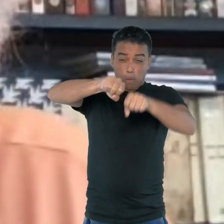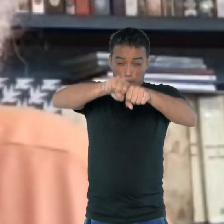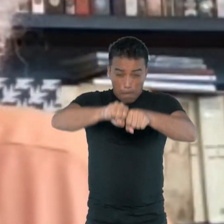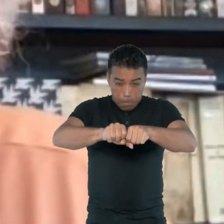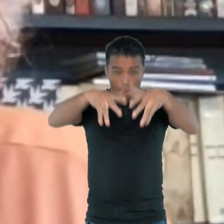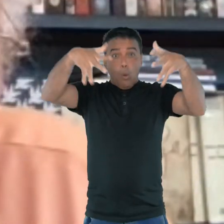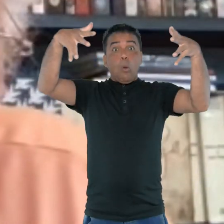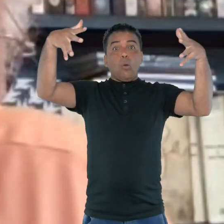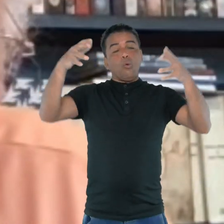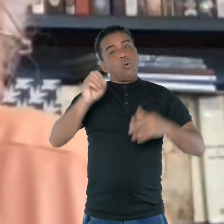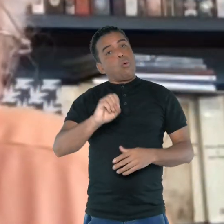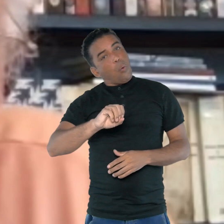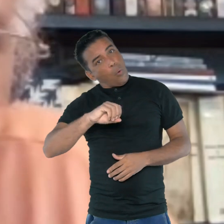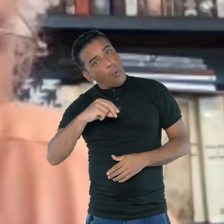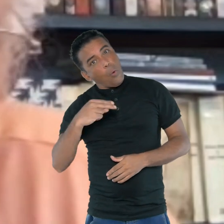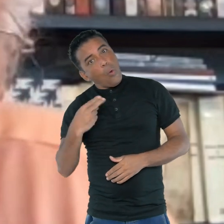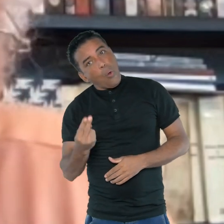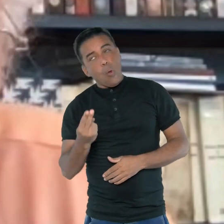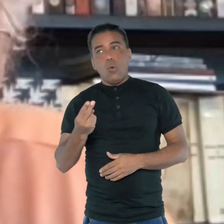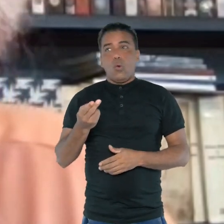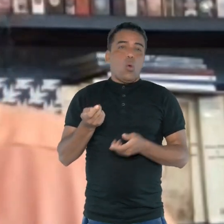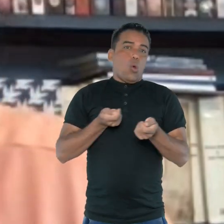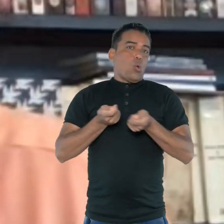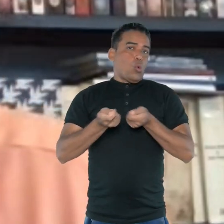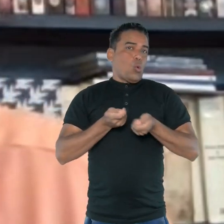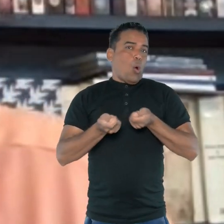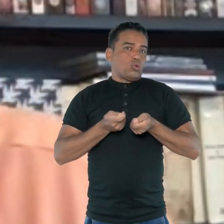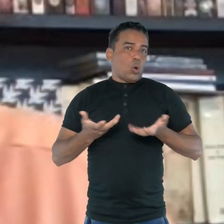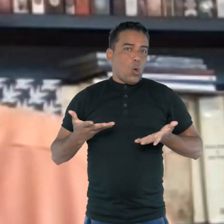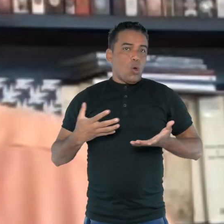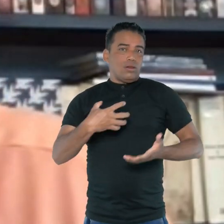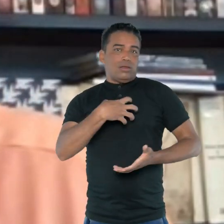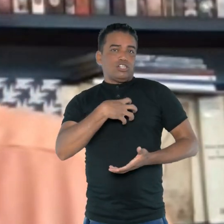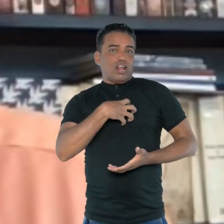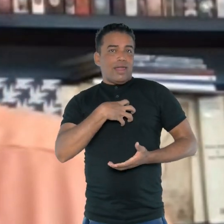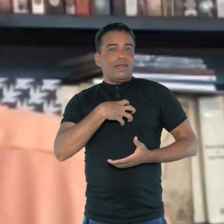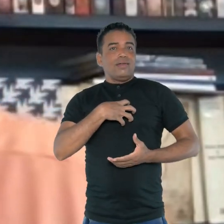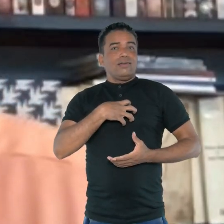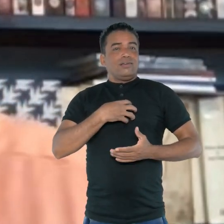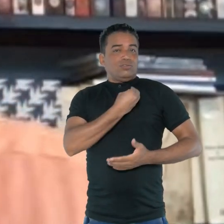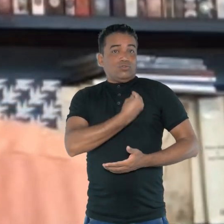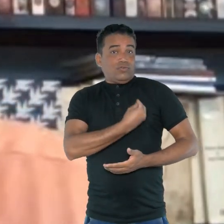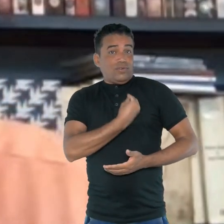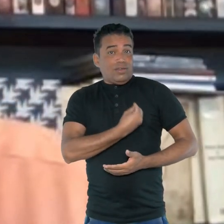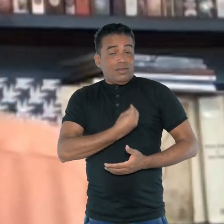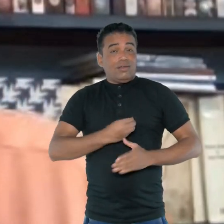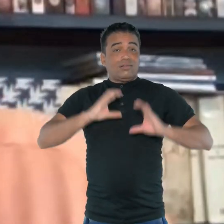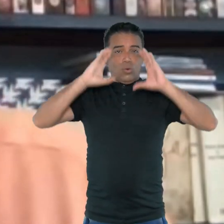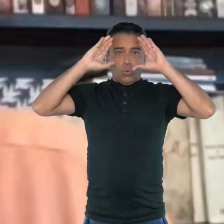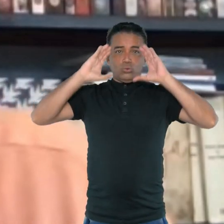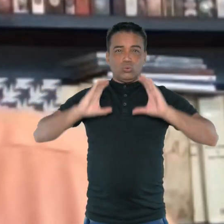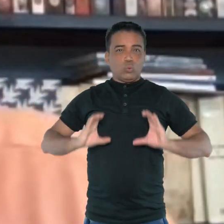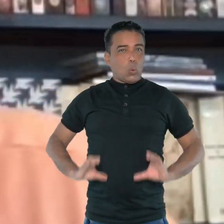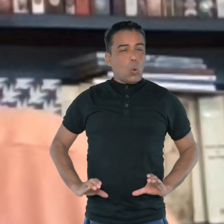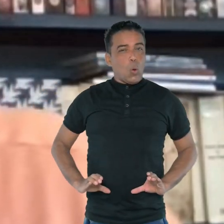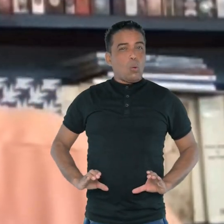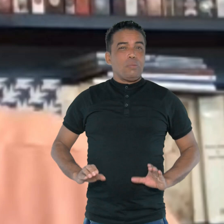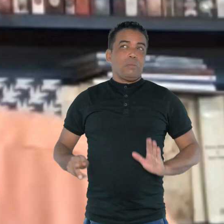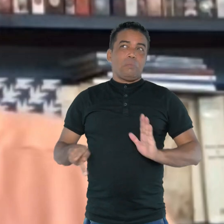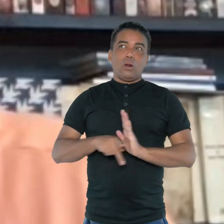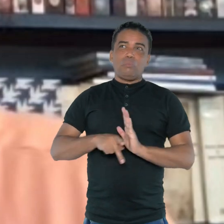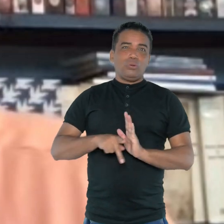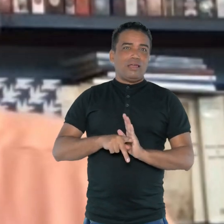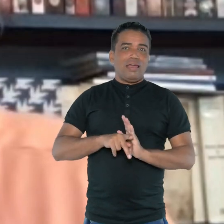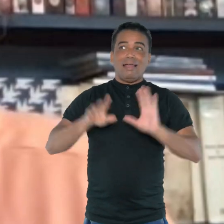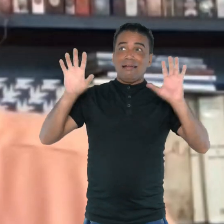pelo não controle do modo de vida que leva às catástrofes climáticas